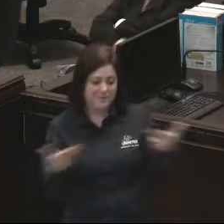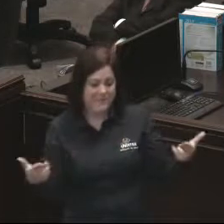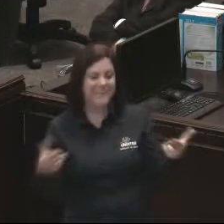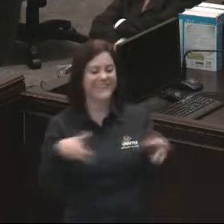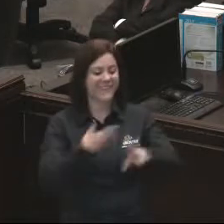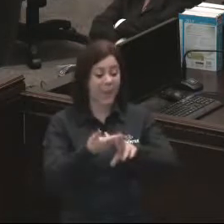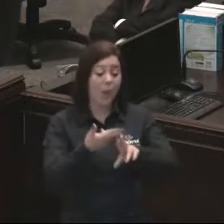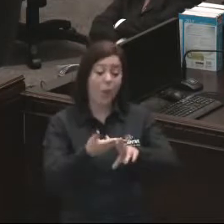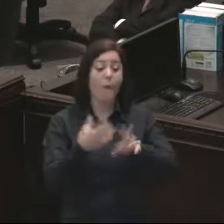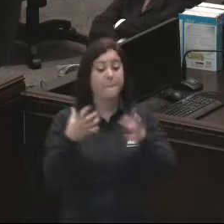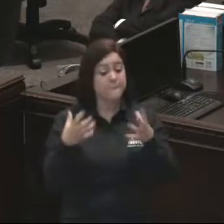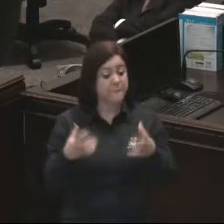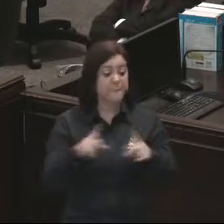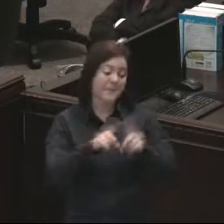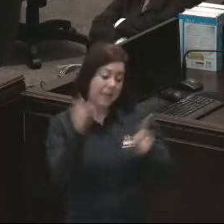outros, mas que